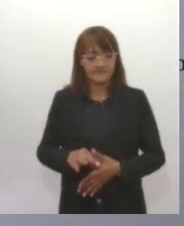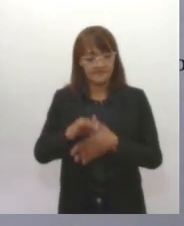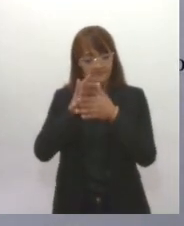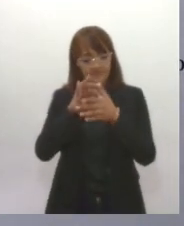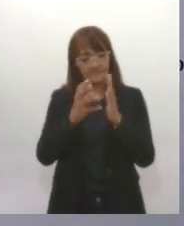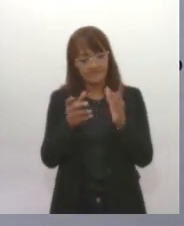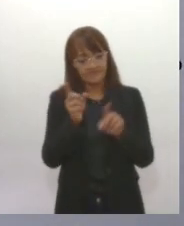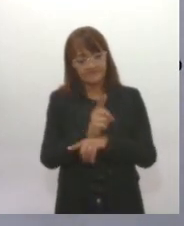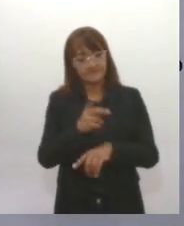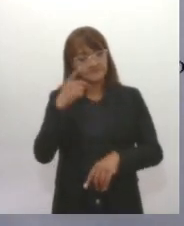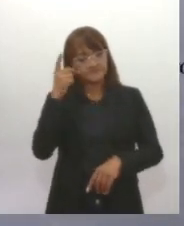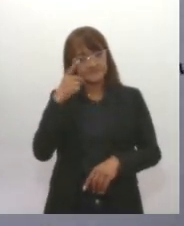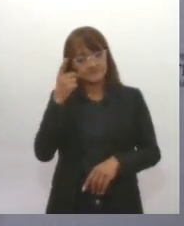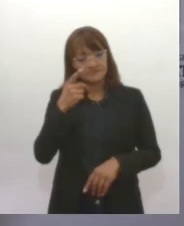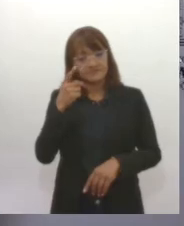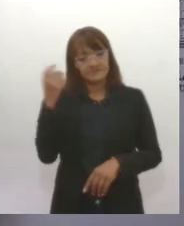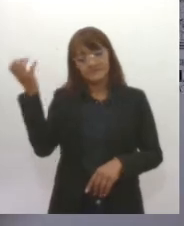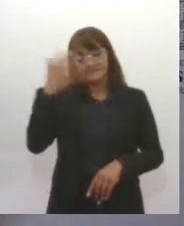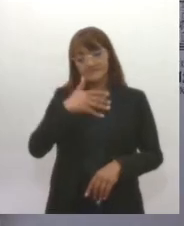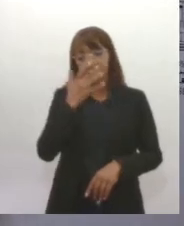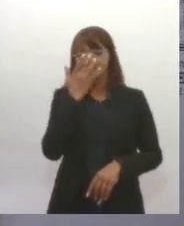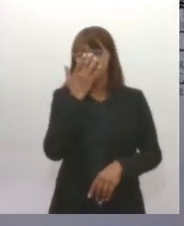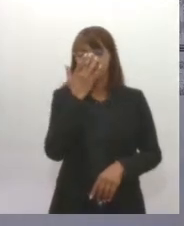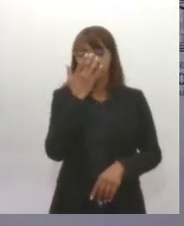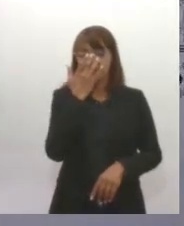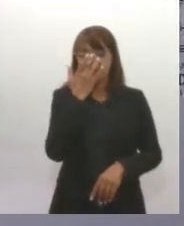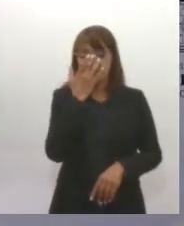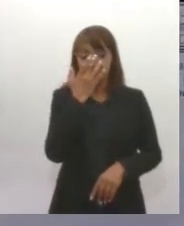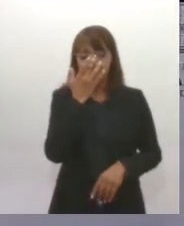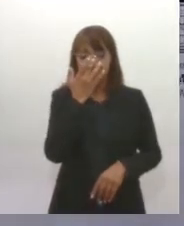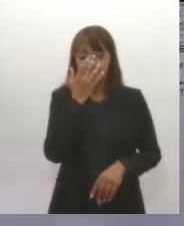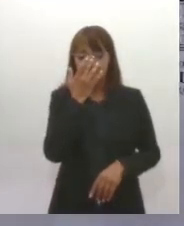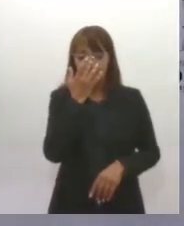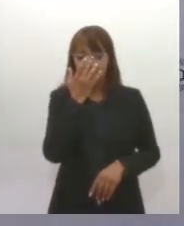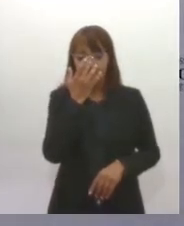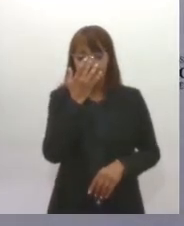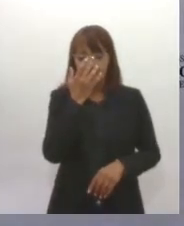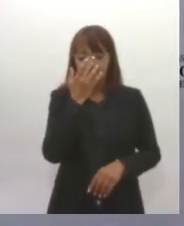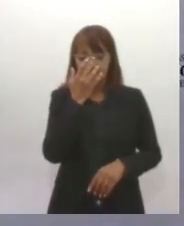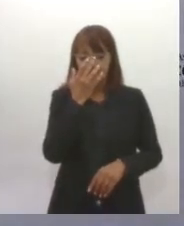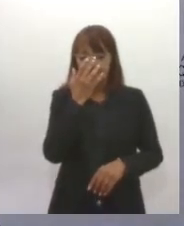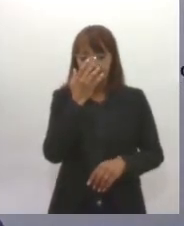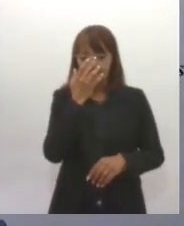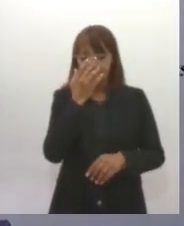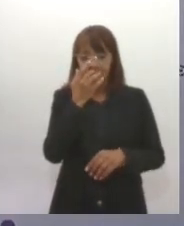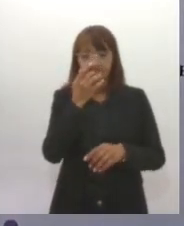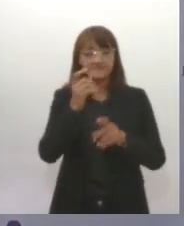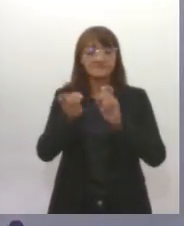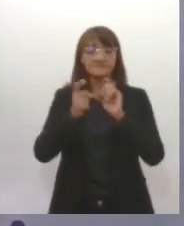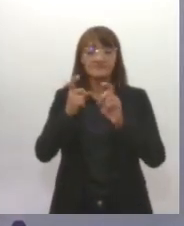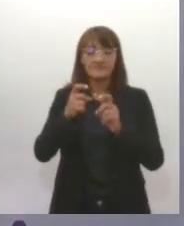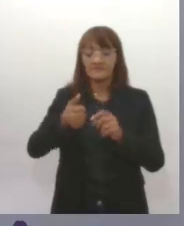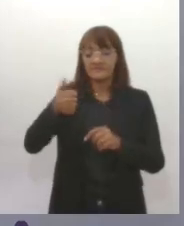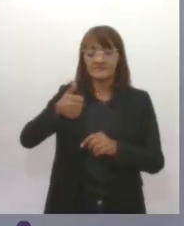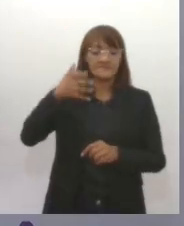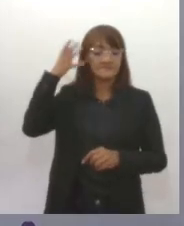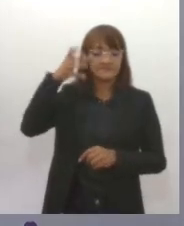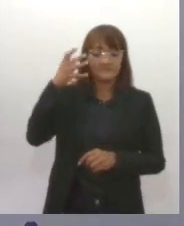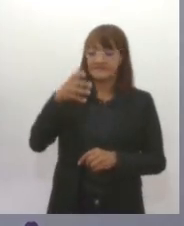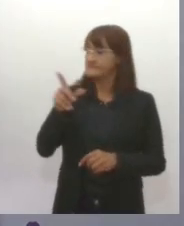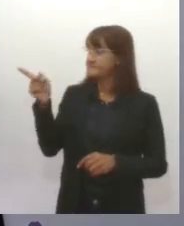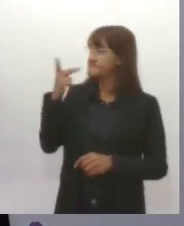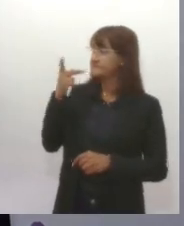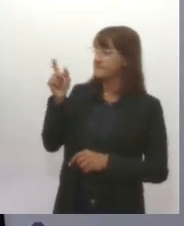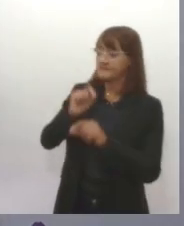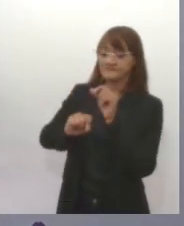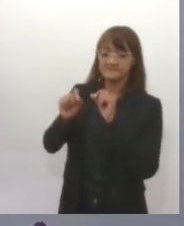os trabalhos no Pequeno Expediente, também foi a primeira oradora no Grande Expediente. No Pequeno, a senhora falou da participação que